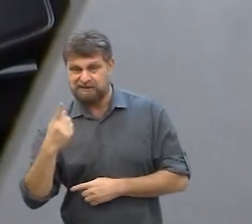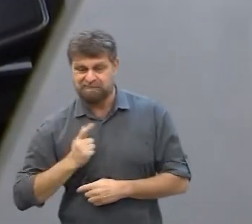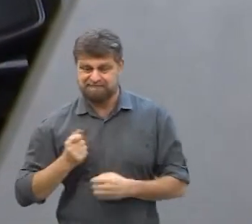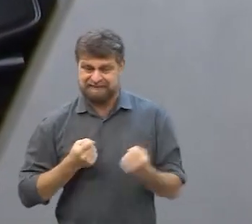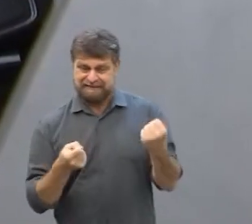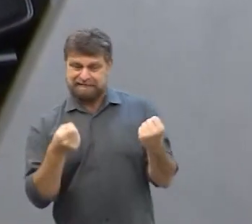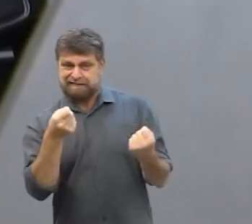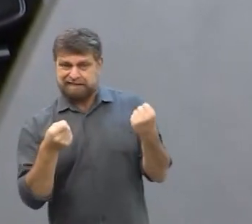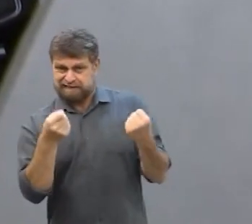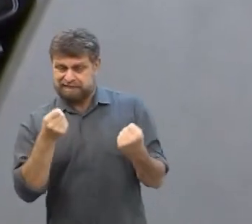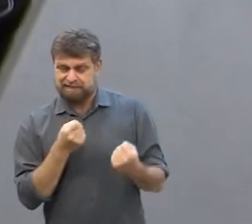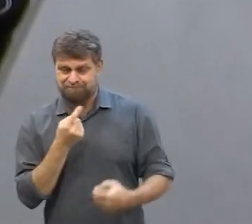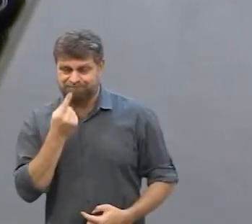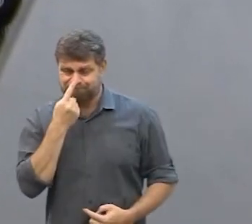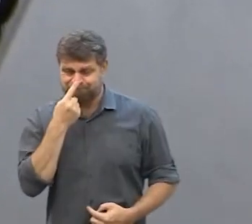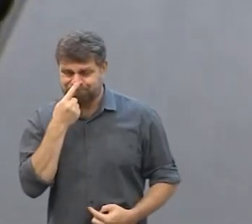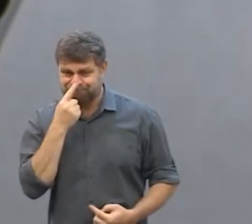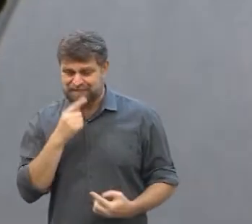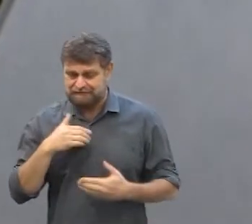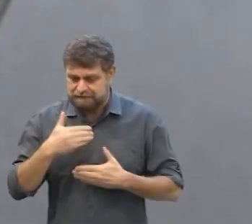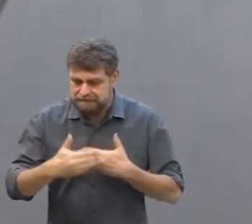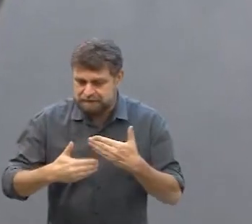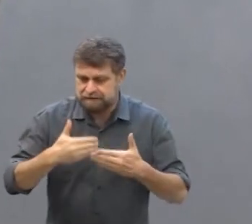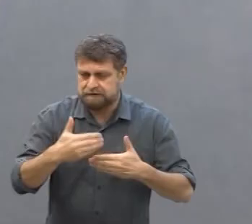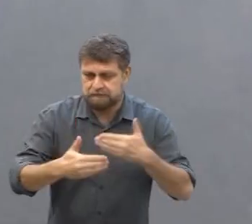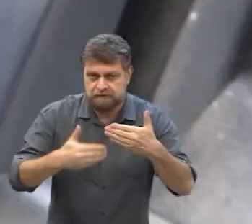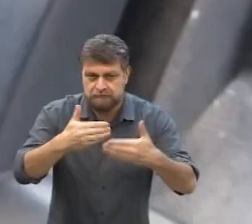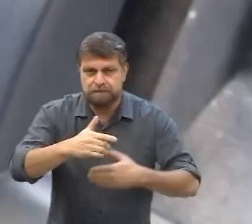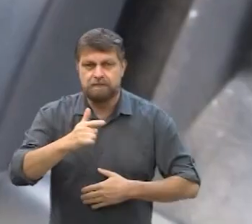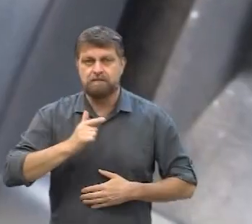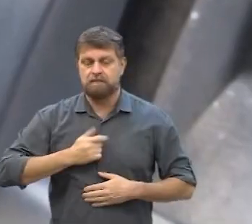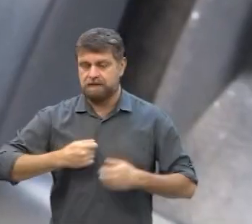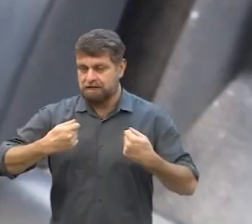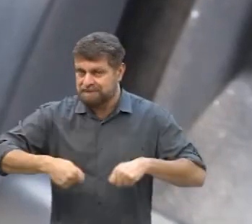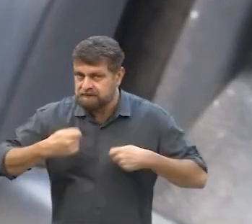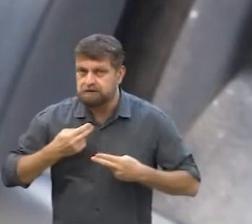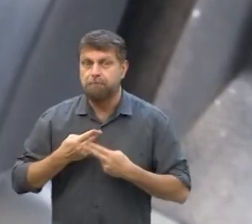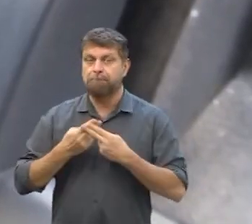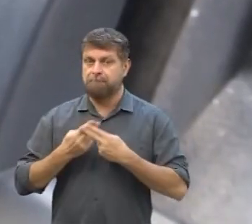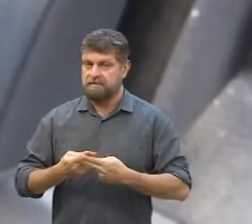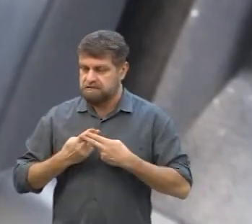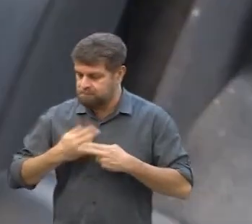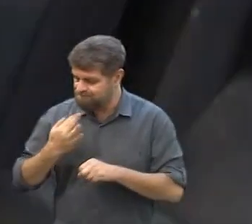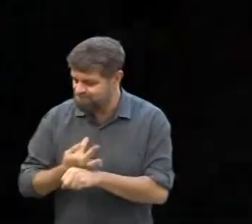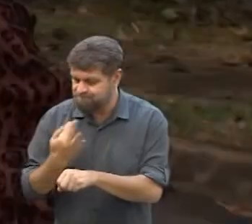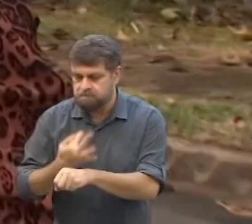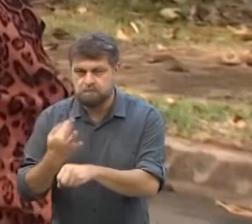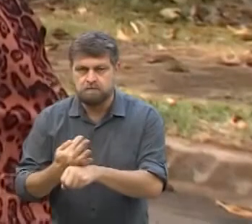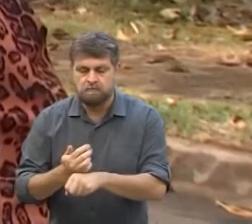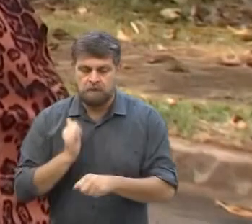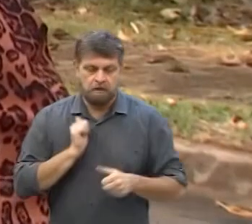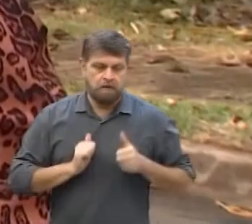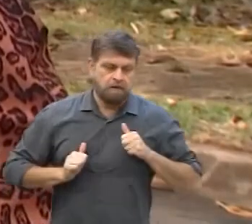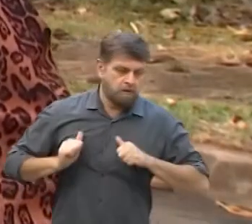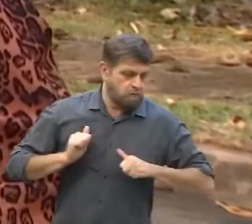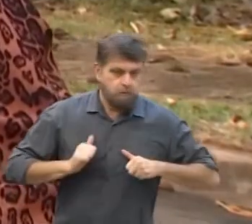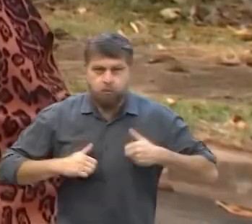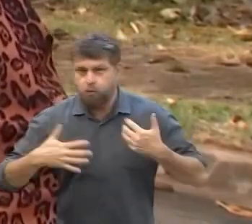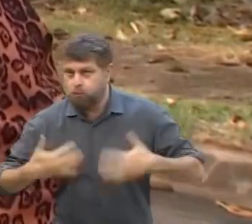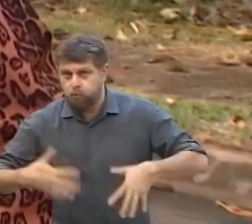com o carro de novo tem sido um processo gradativo e que tem exigido muita paciência. Causa